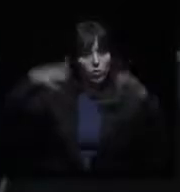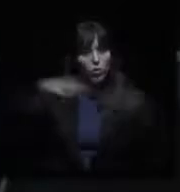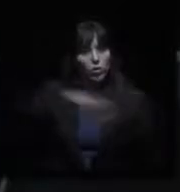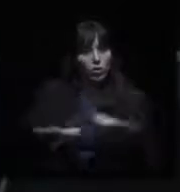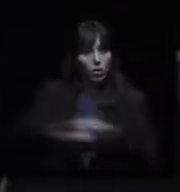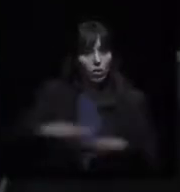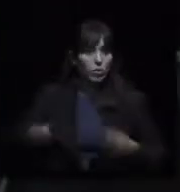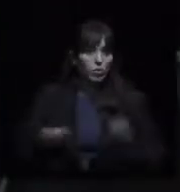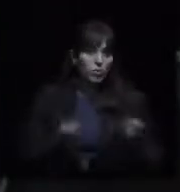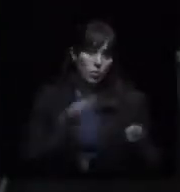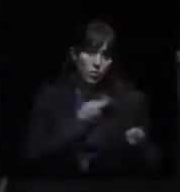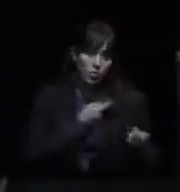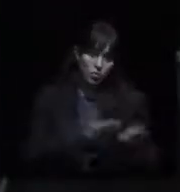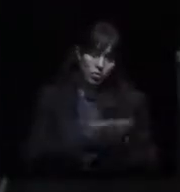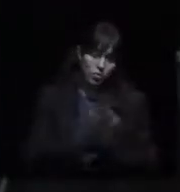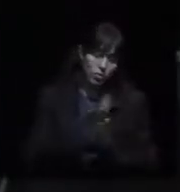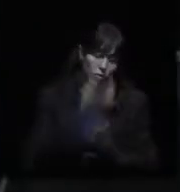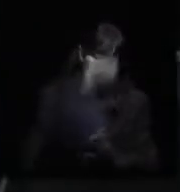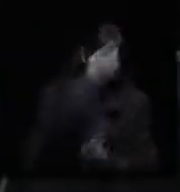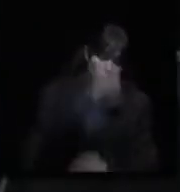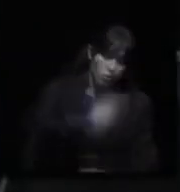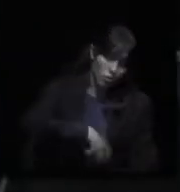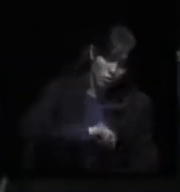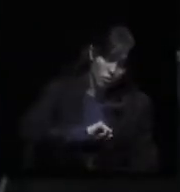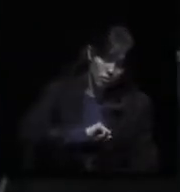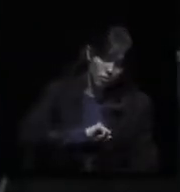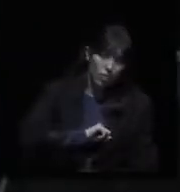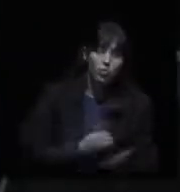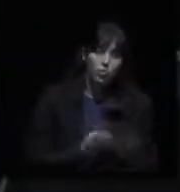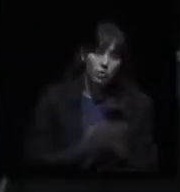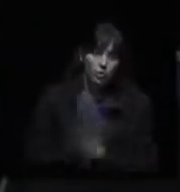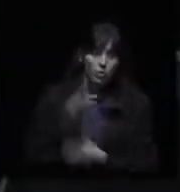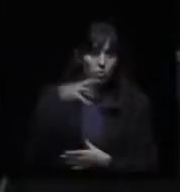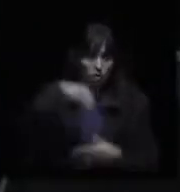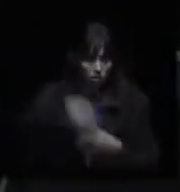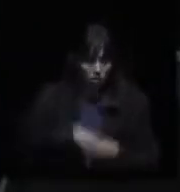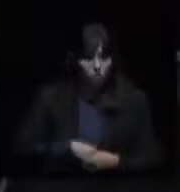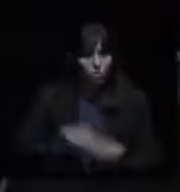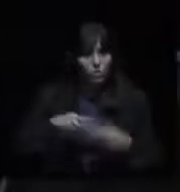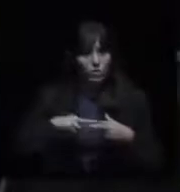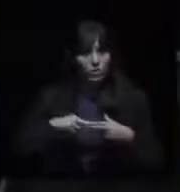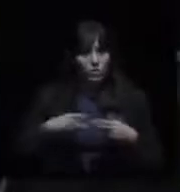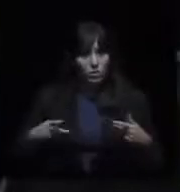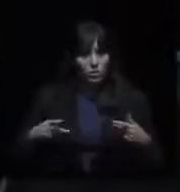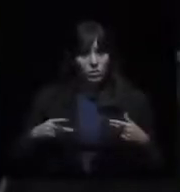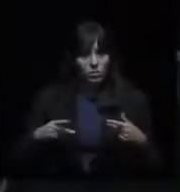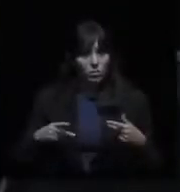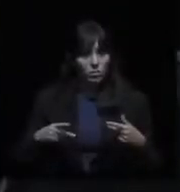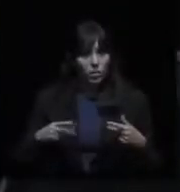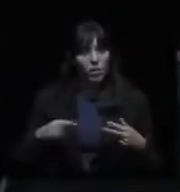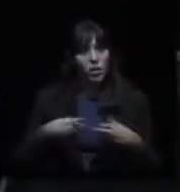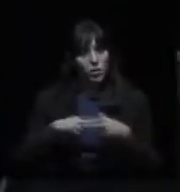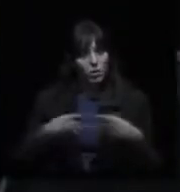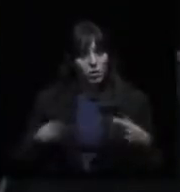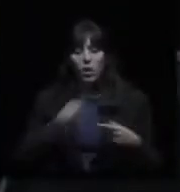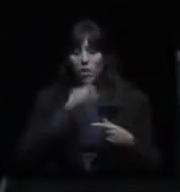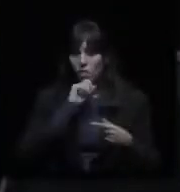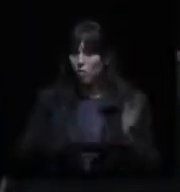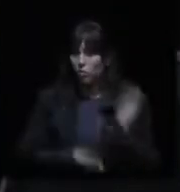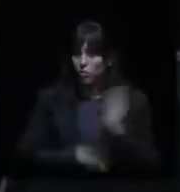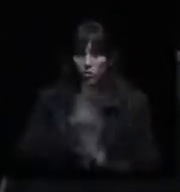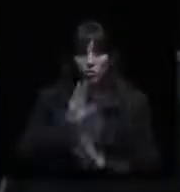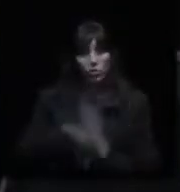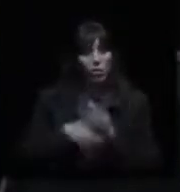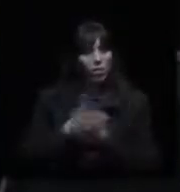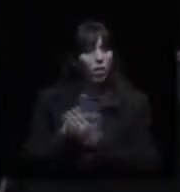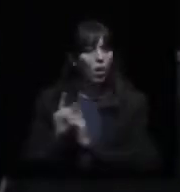gestão deve-se manter, na nossa opinião, na esfera municipal, quando a autarquia teria todas as condições para dotar a